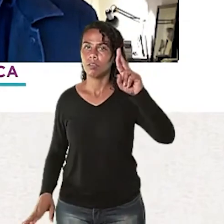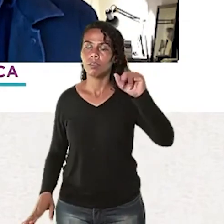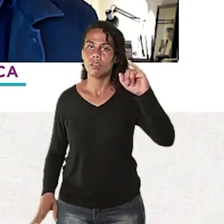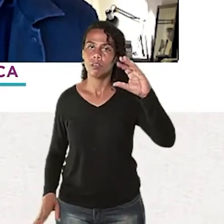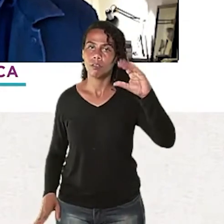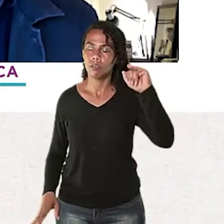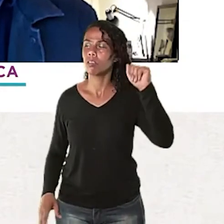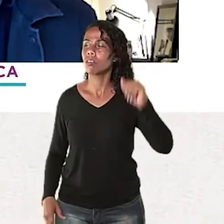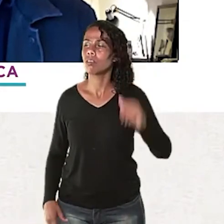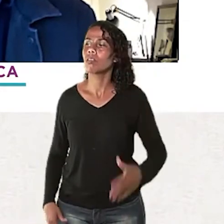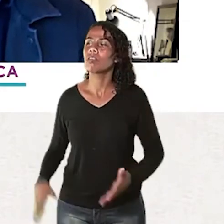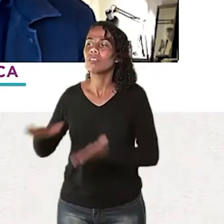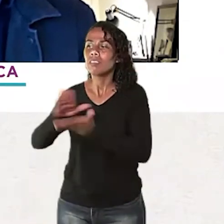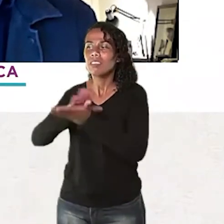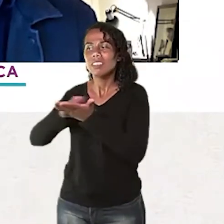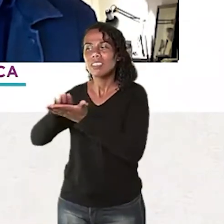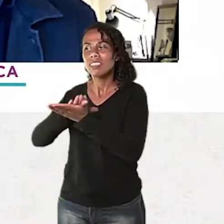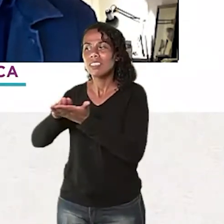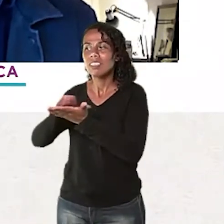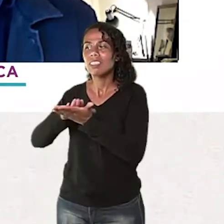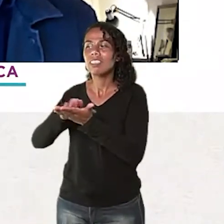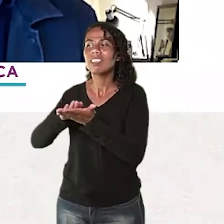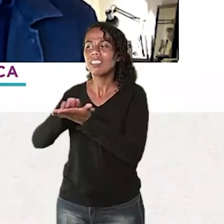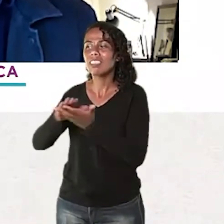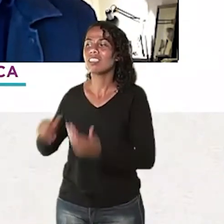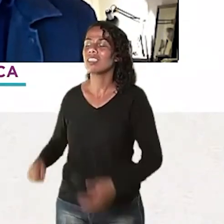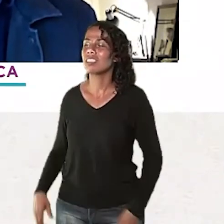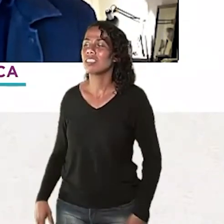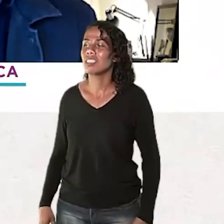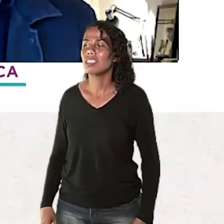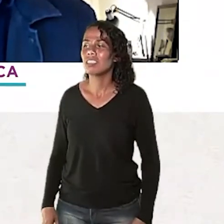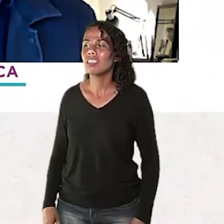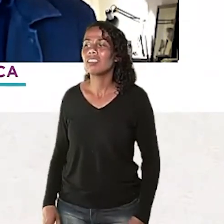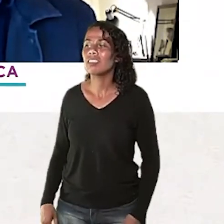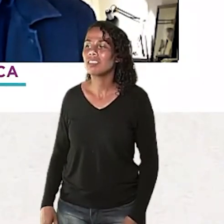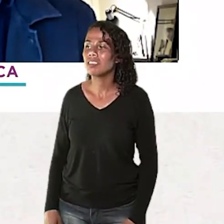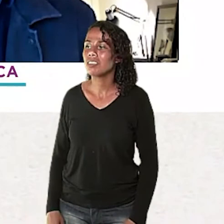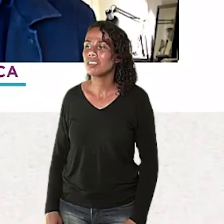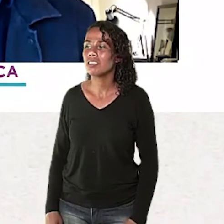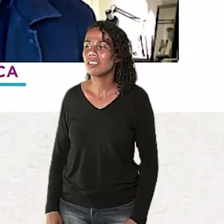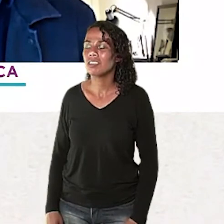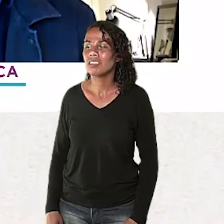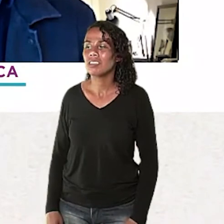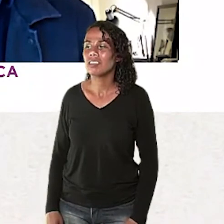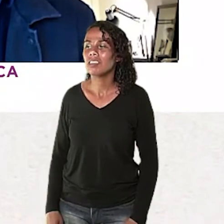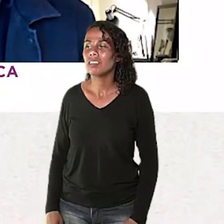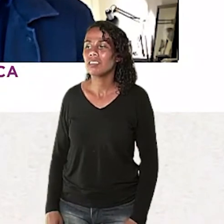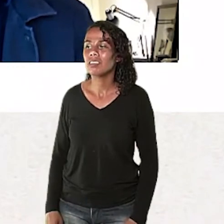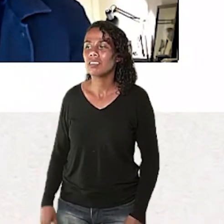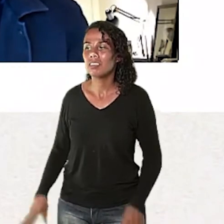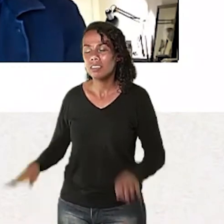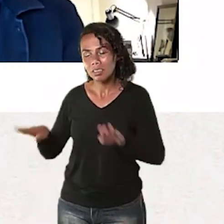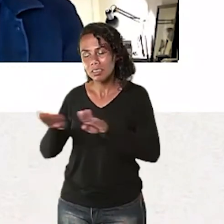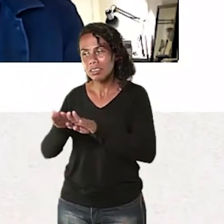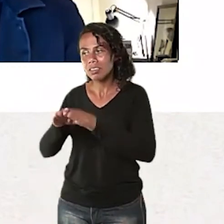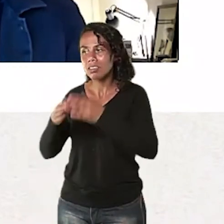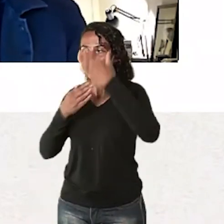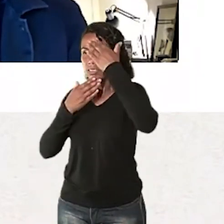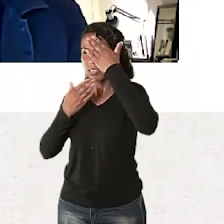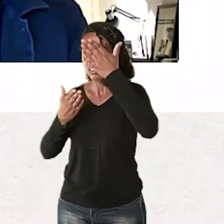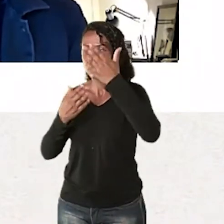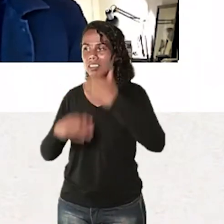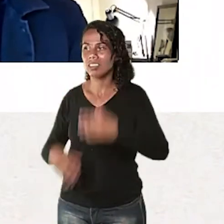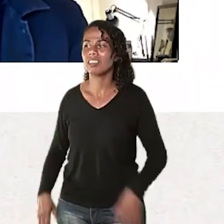obrigado. Palmas. Obrigado, pelo seu trabalho conosco de tradução de Libras. E como eu sempre faço,